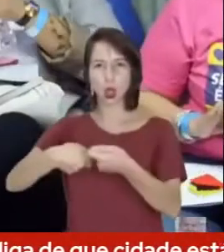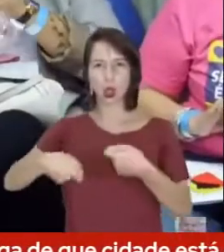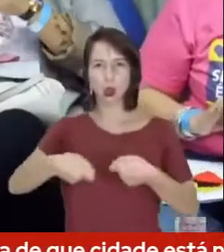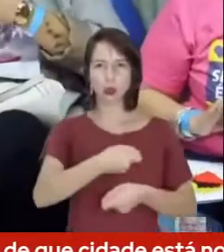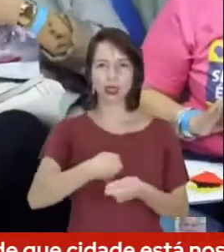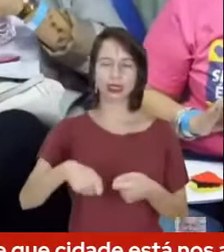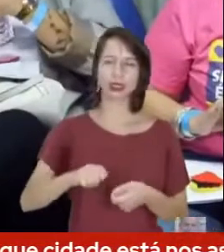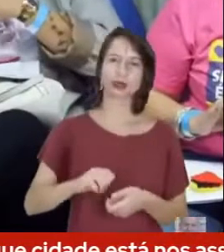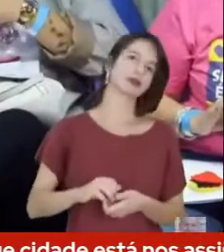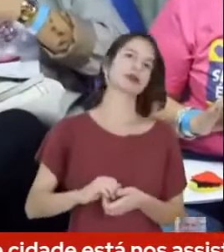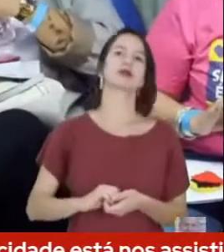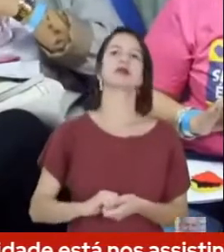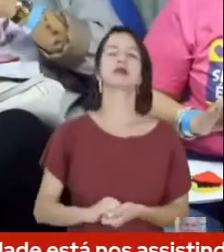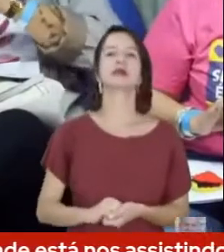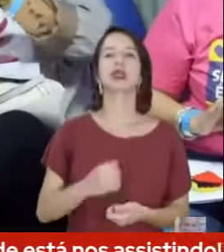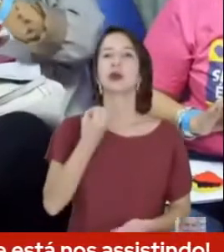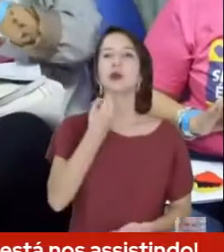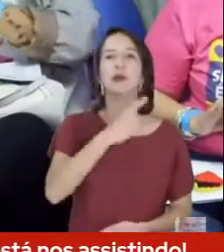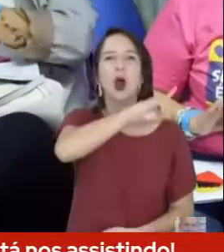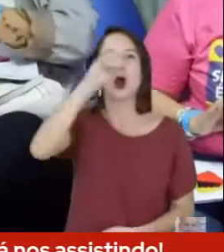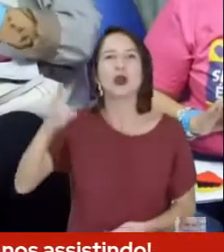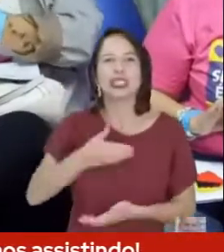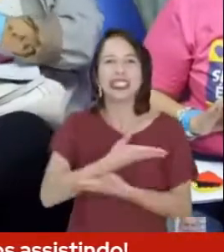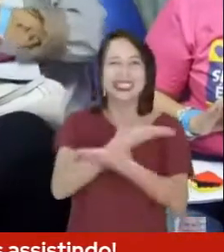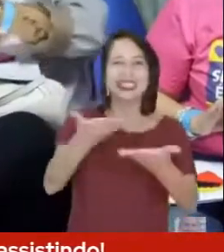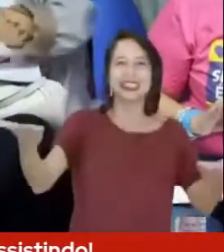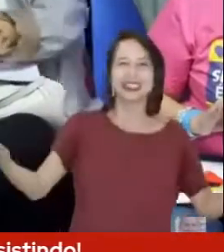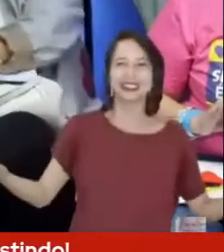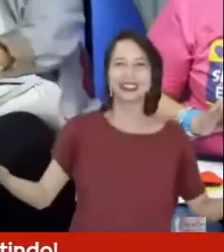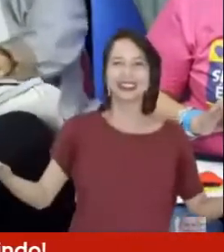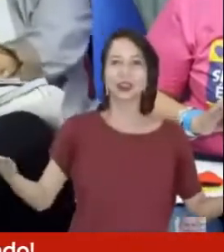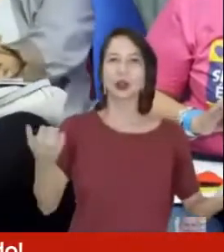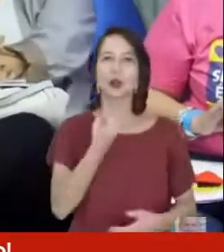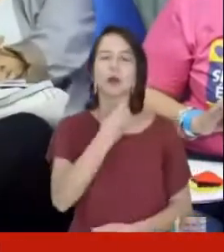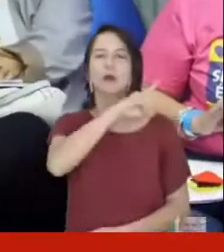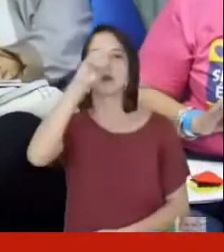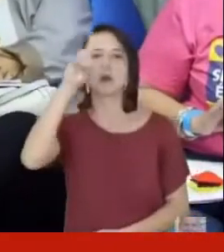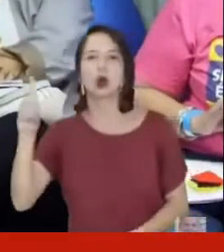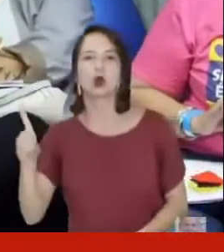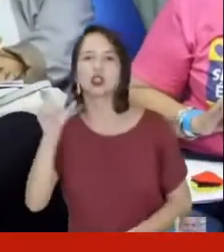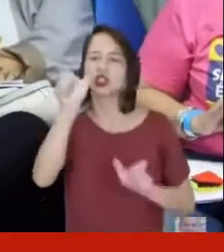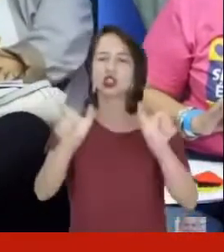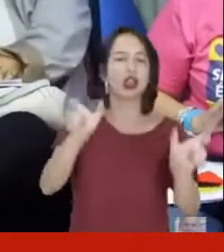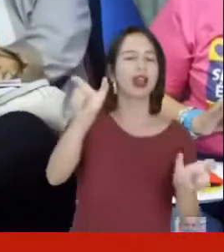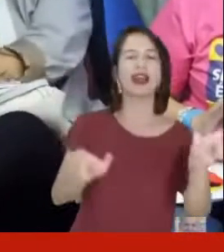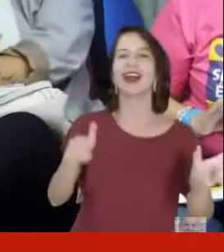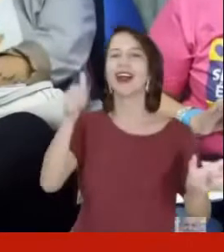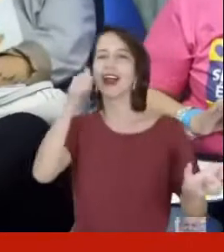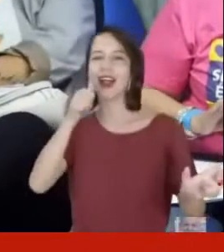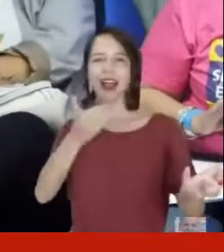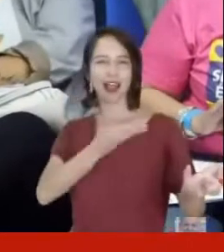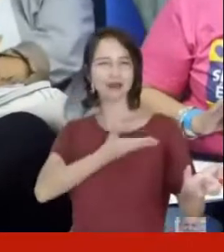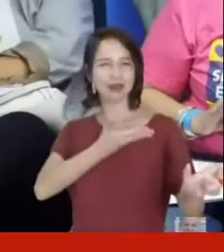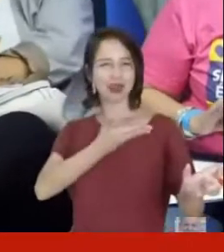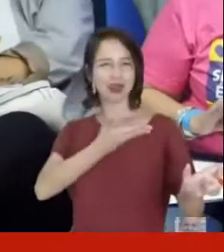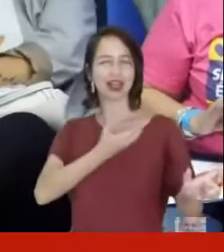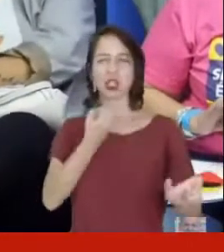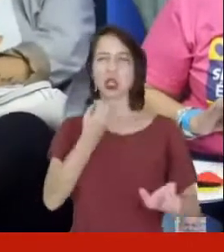Bom dia! Bom dia, companheiras, bom dia, companheiros, companheiro Alckmin,